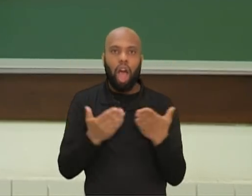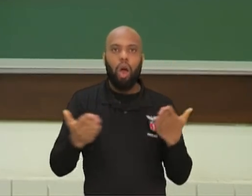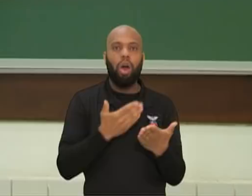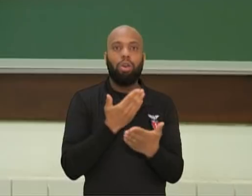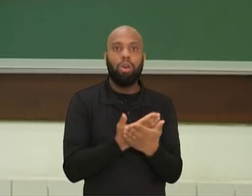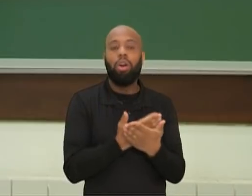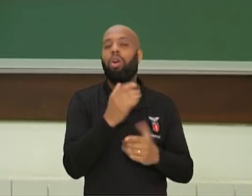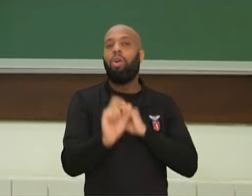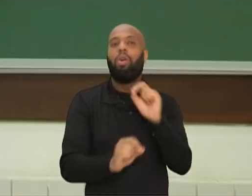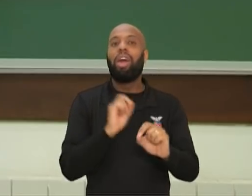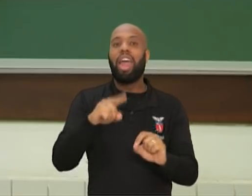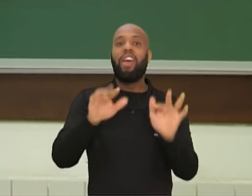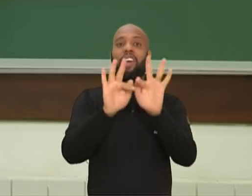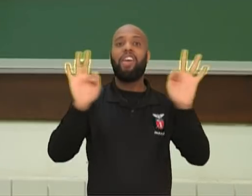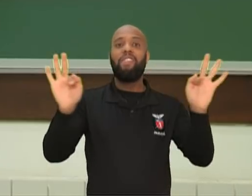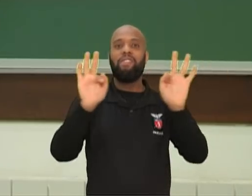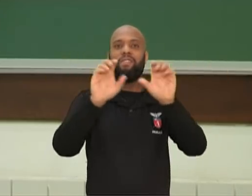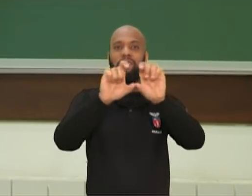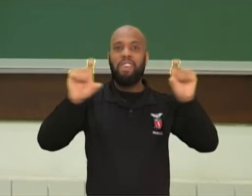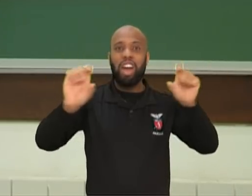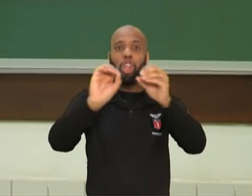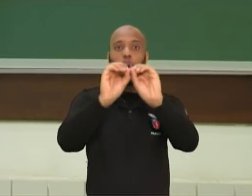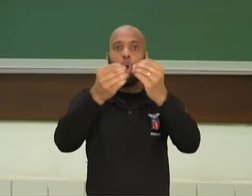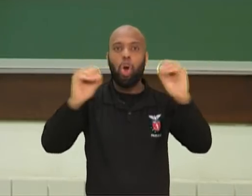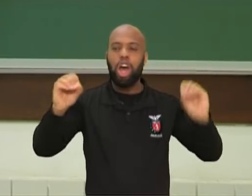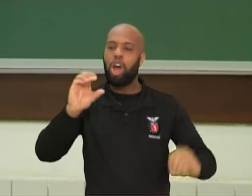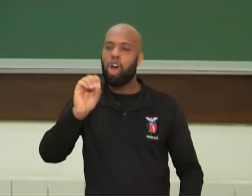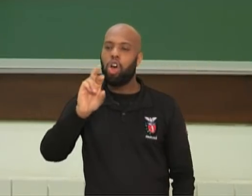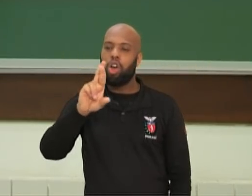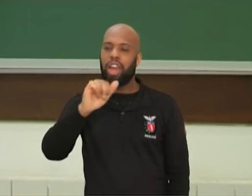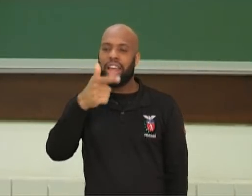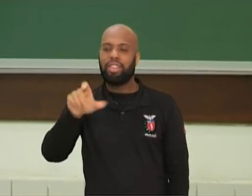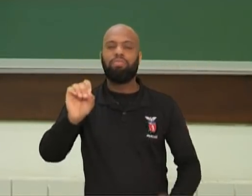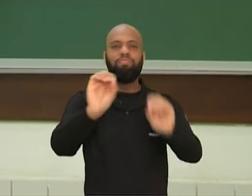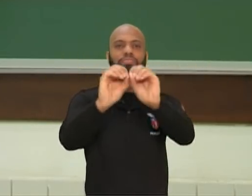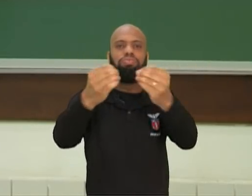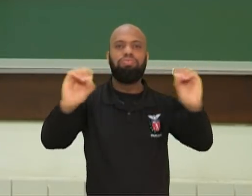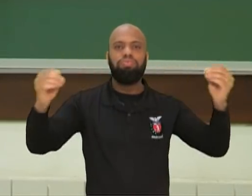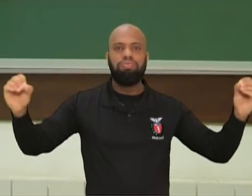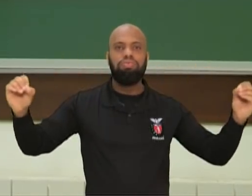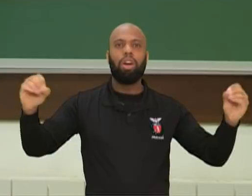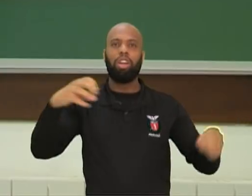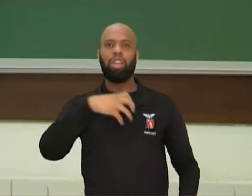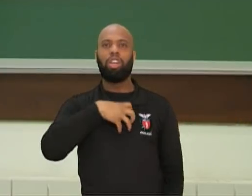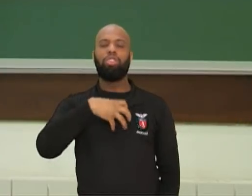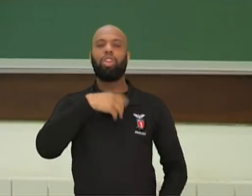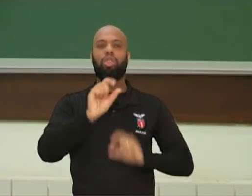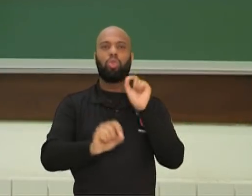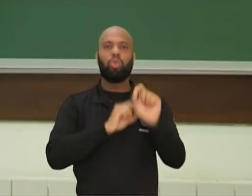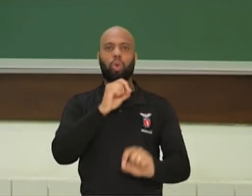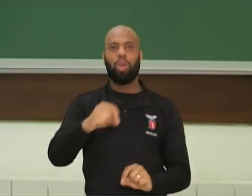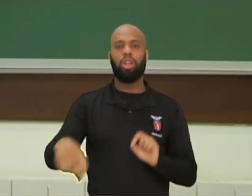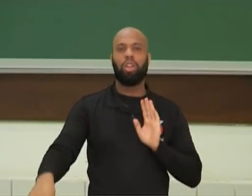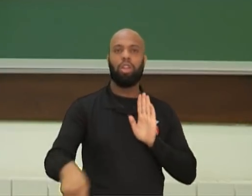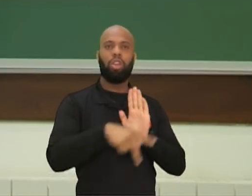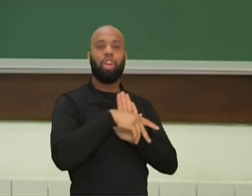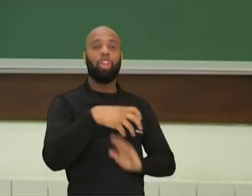aula as orações coordenadas assindéticas e as orações